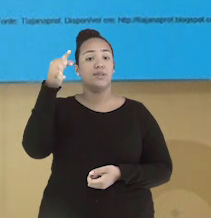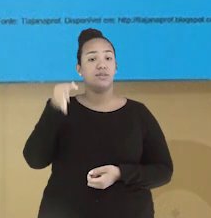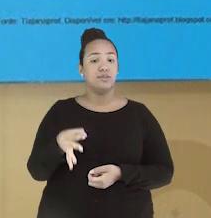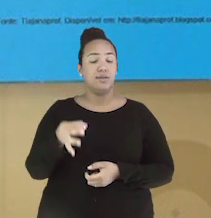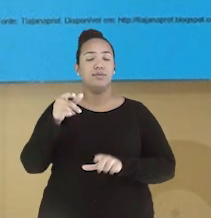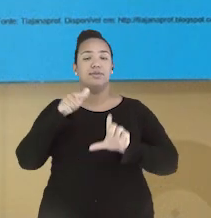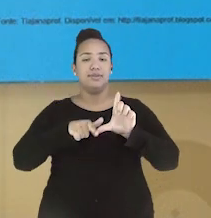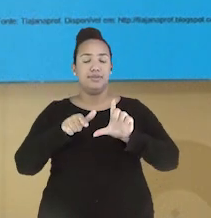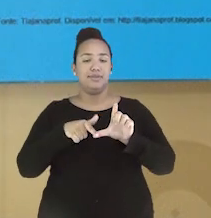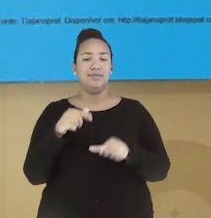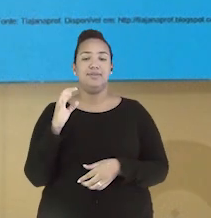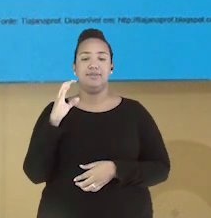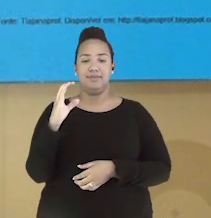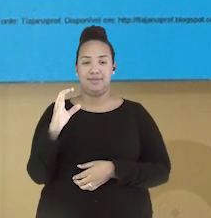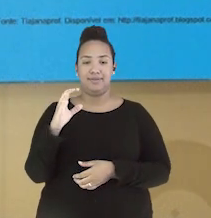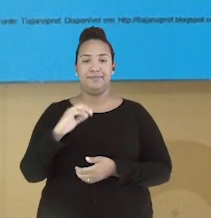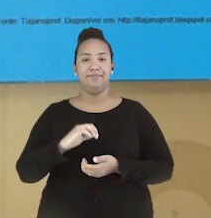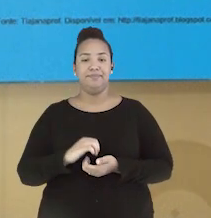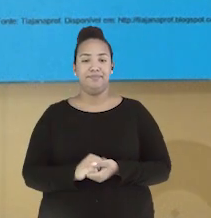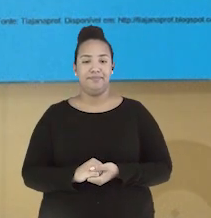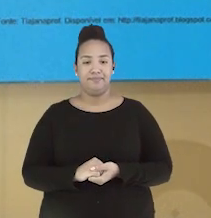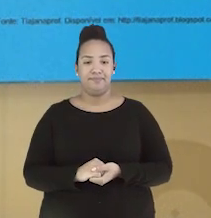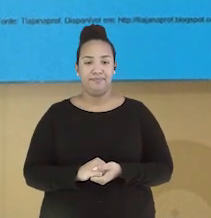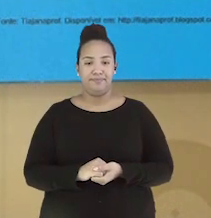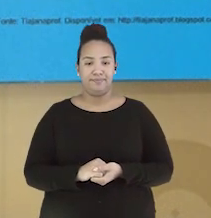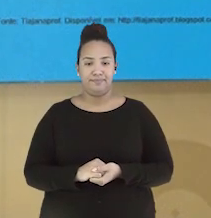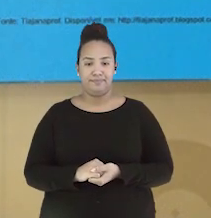A resposta correta é a letra C.